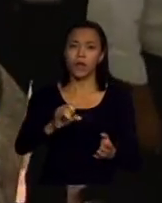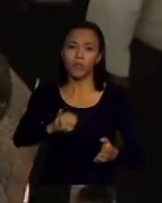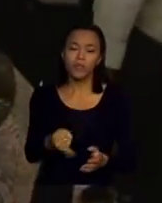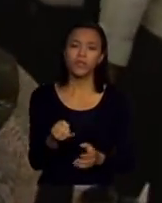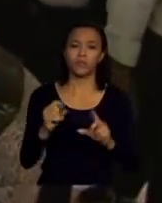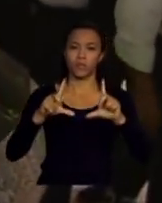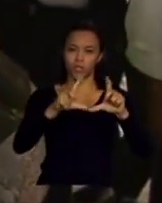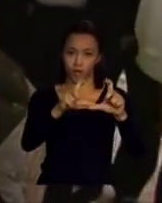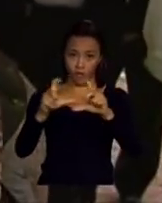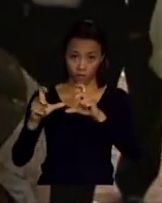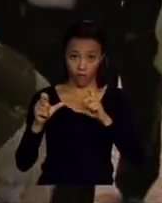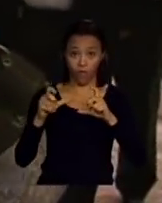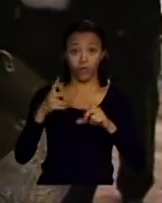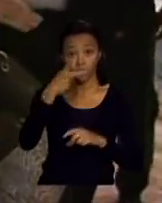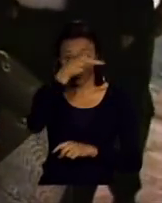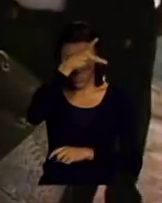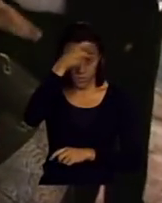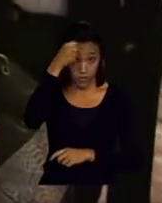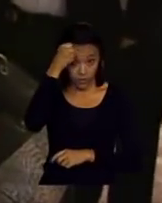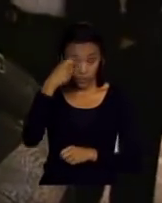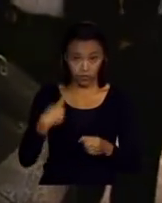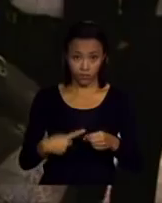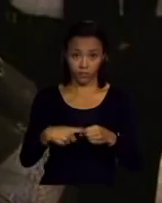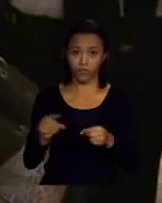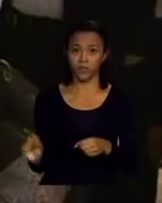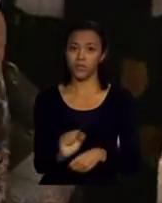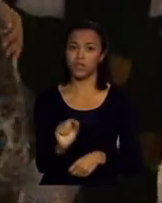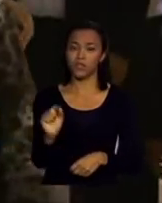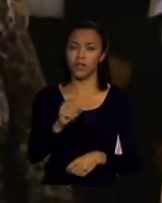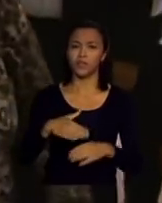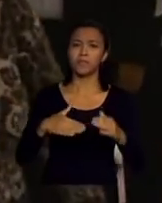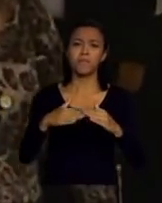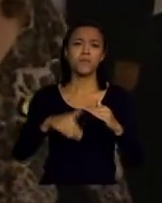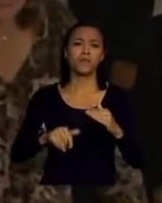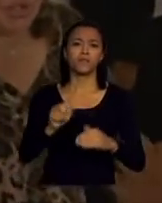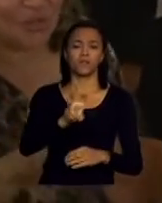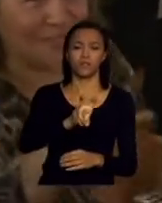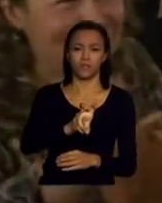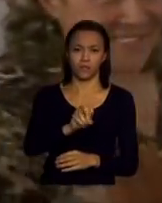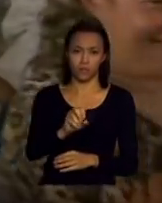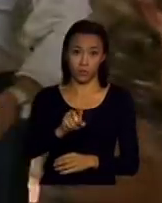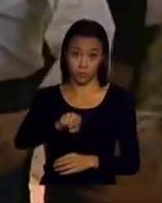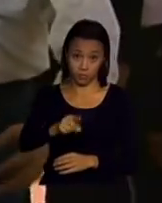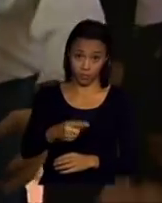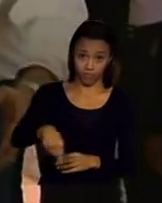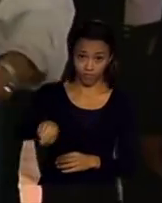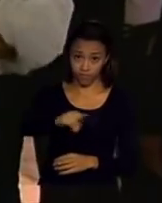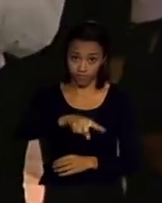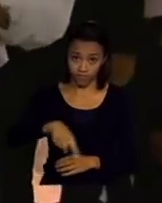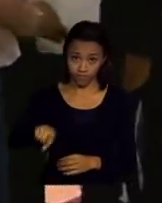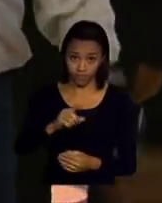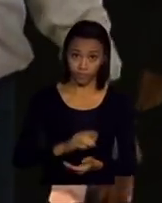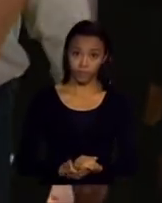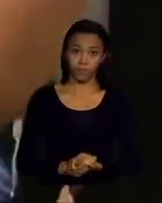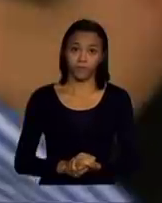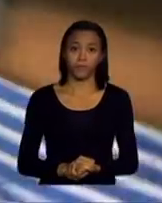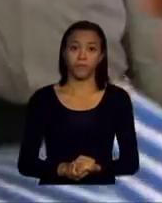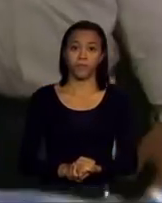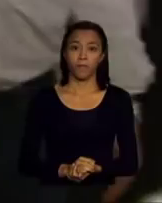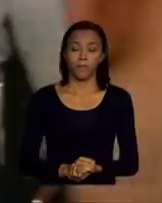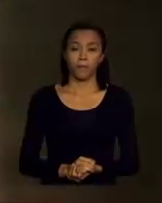prefeitos. São prefeitos de cidade com menos de 50 mil habitantes que foram agraciados pela entrega